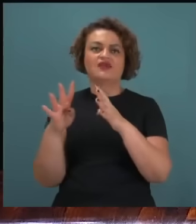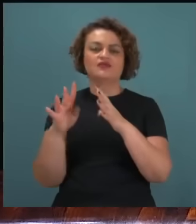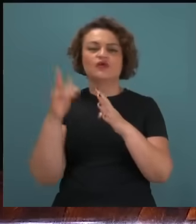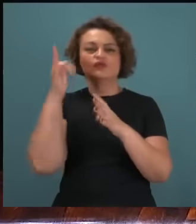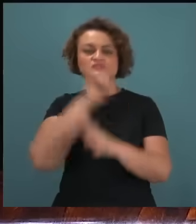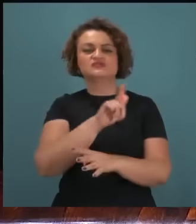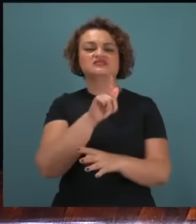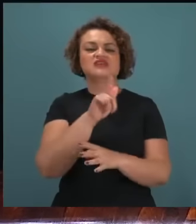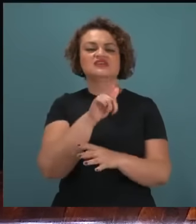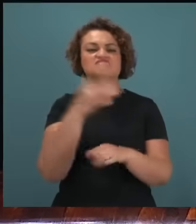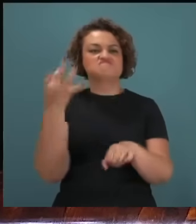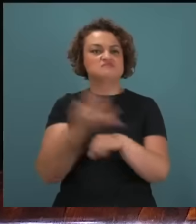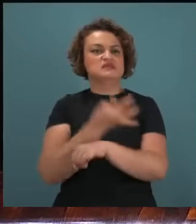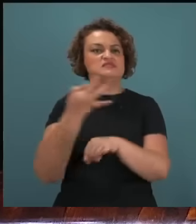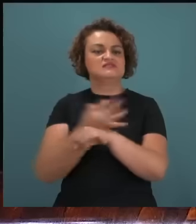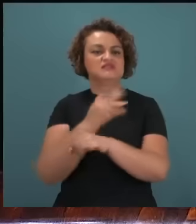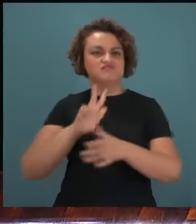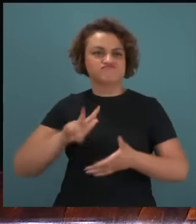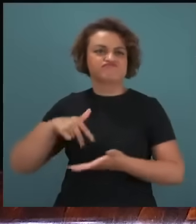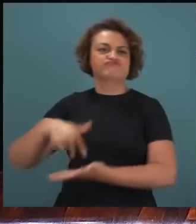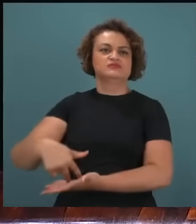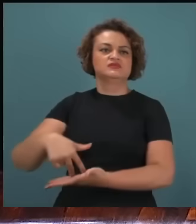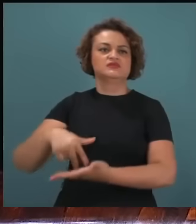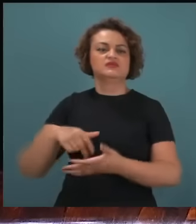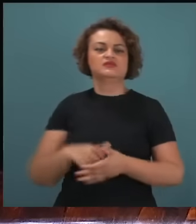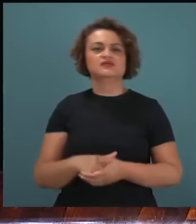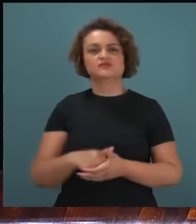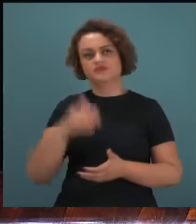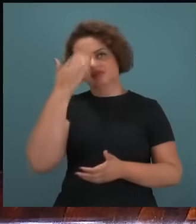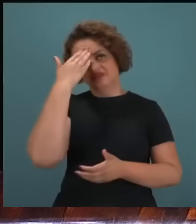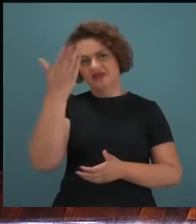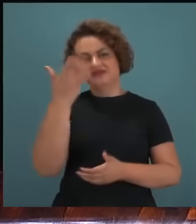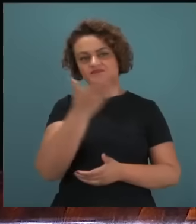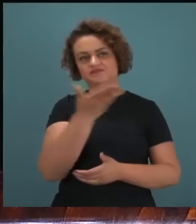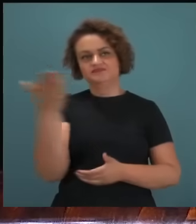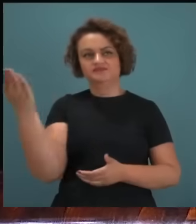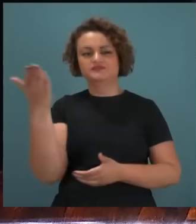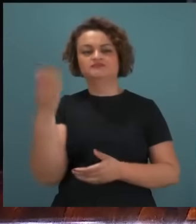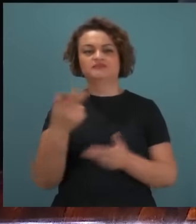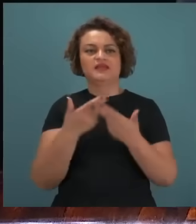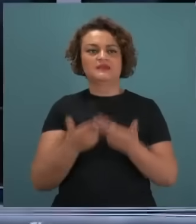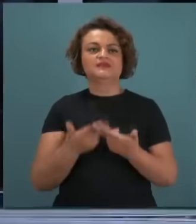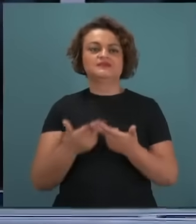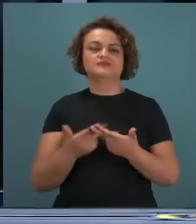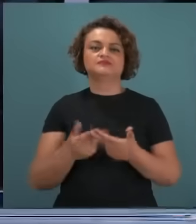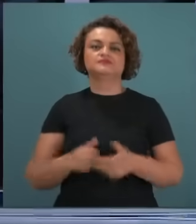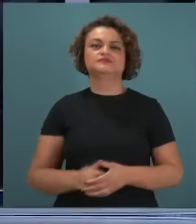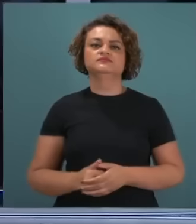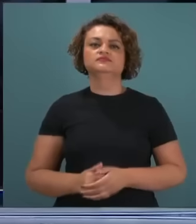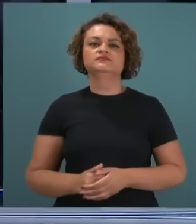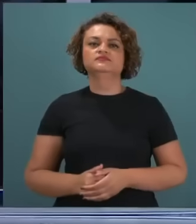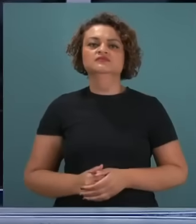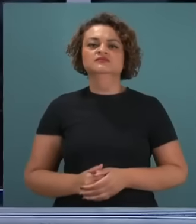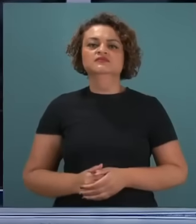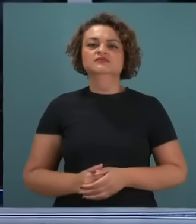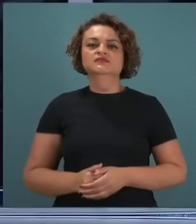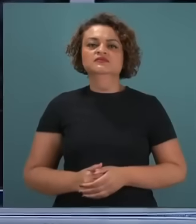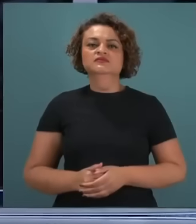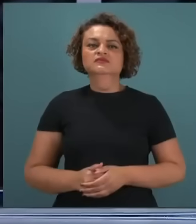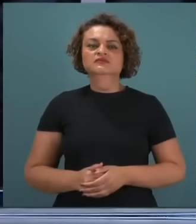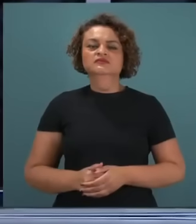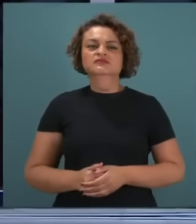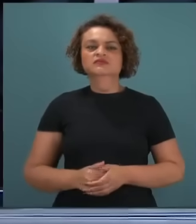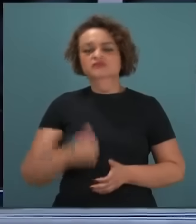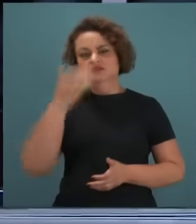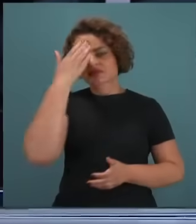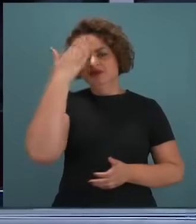fênix que renasce das próprias cinzas. Obrigado, senador Restivo, pela tolerância. Paulo Paim, obrigado